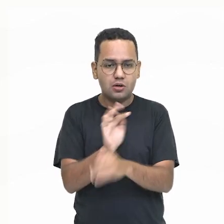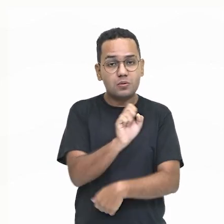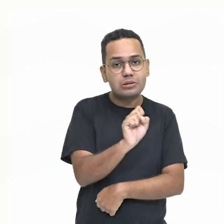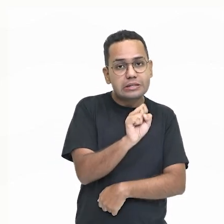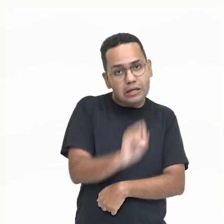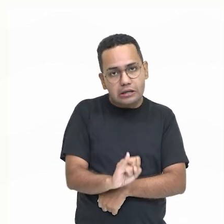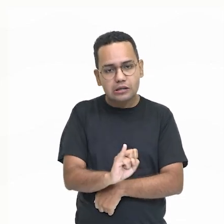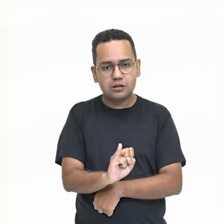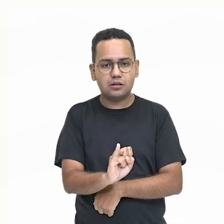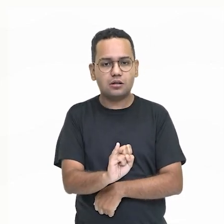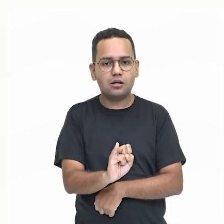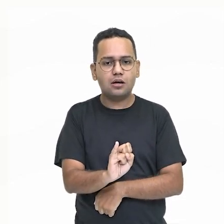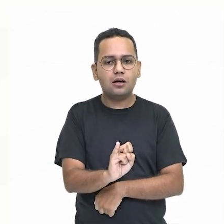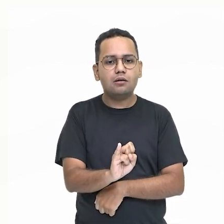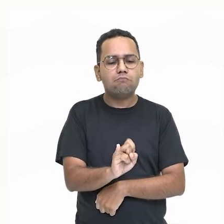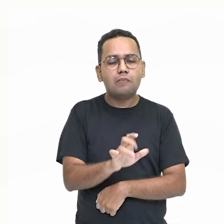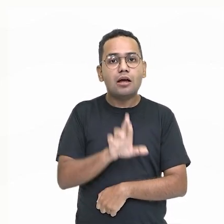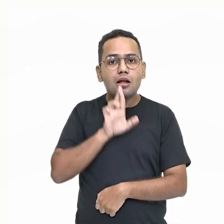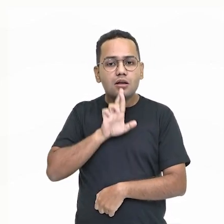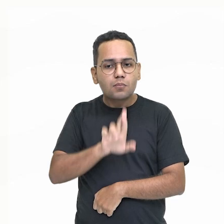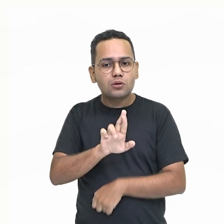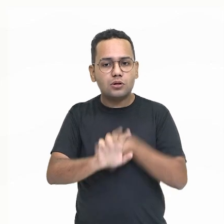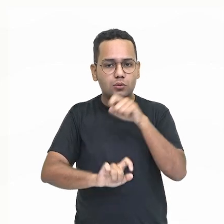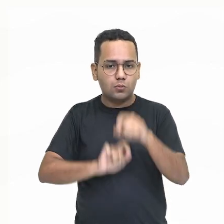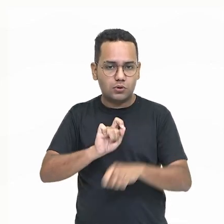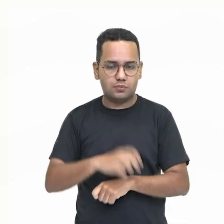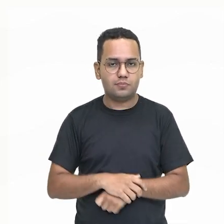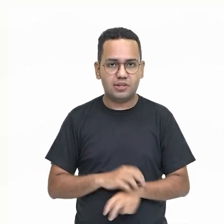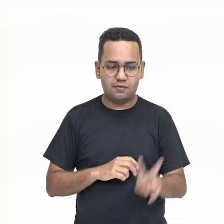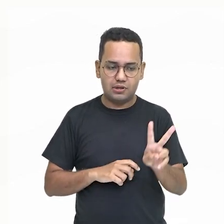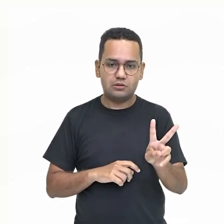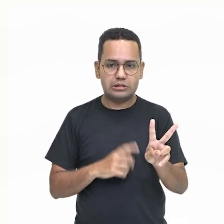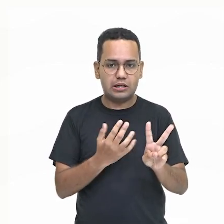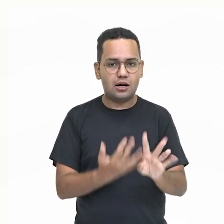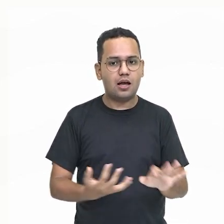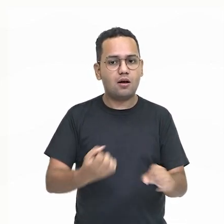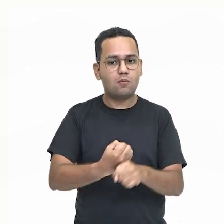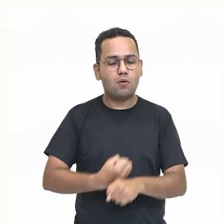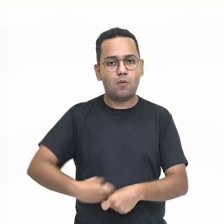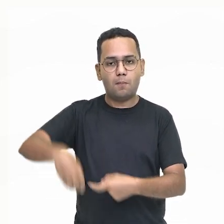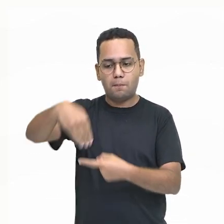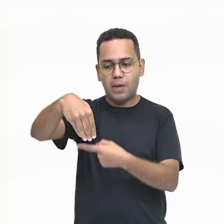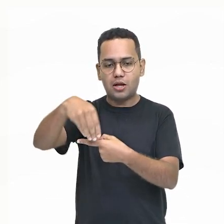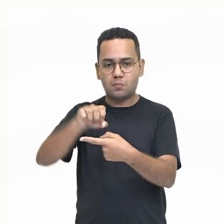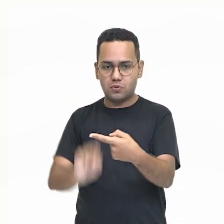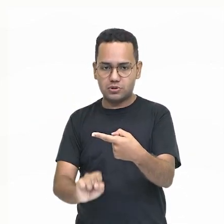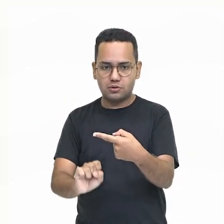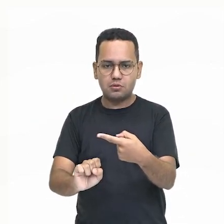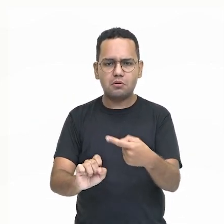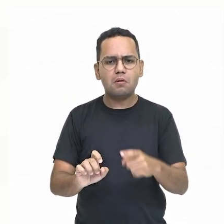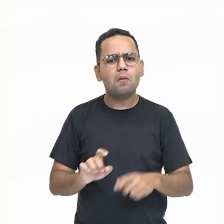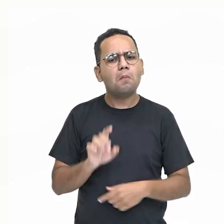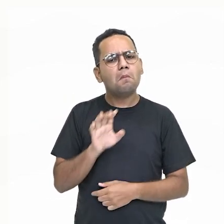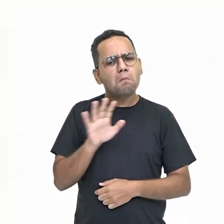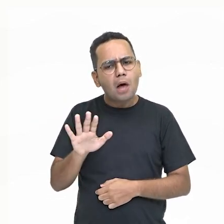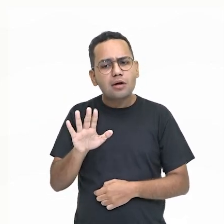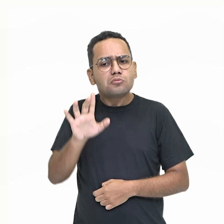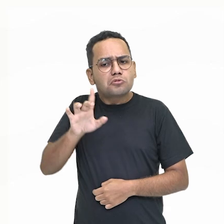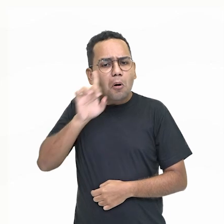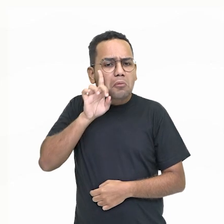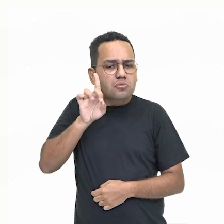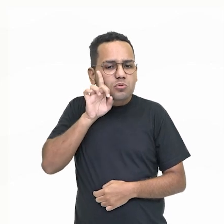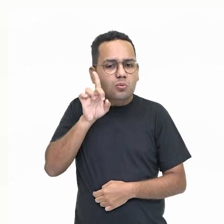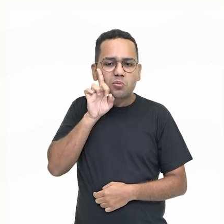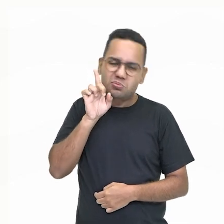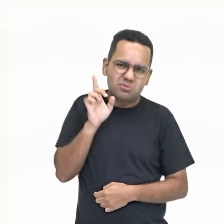m/s mas em nosso cotidiano estamos acostumados com a unidade km/h logo é